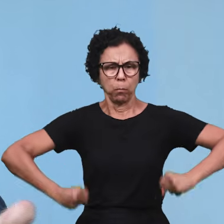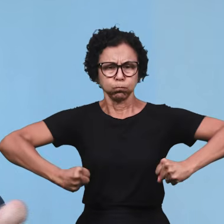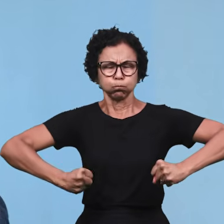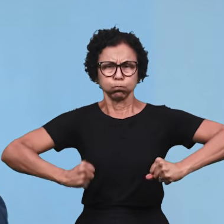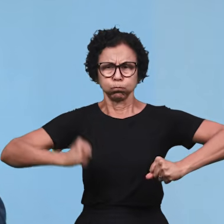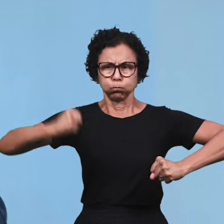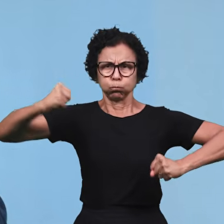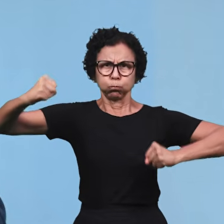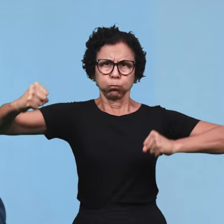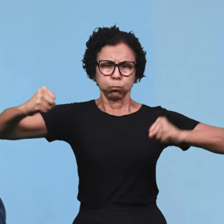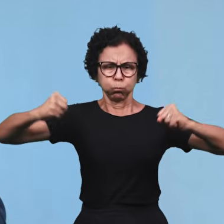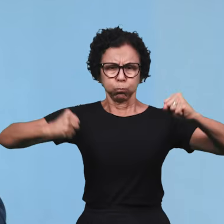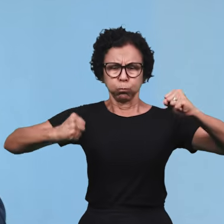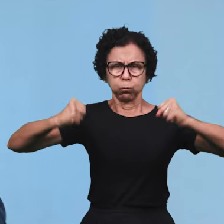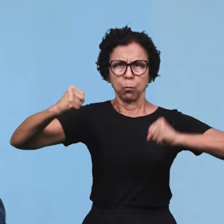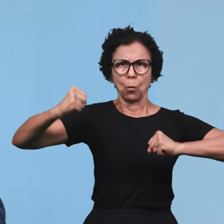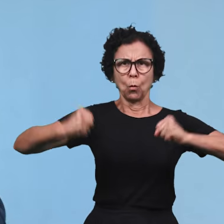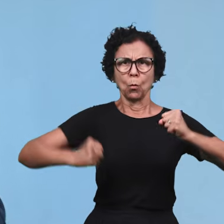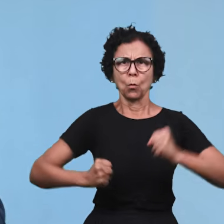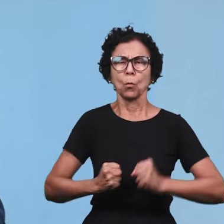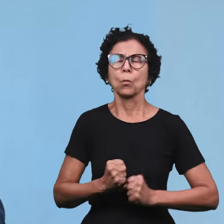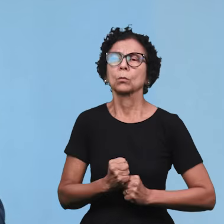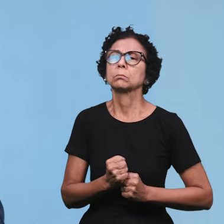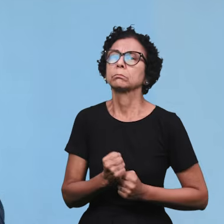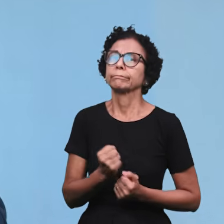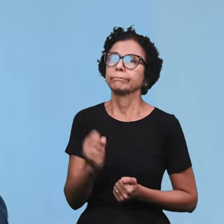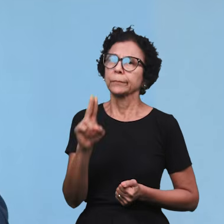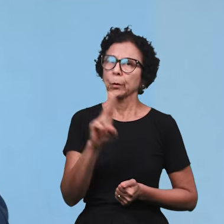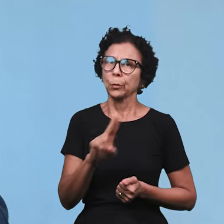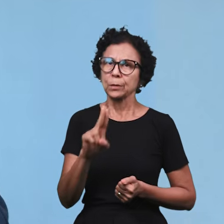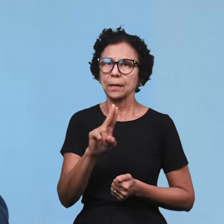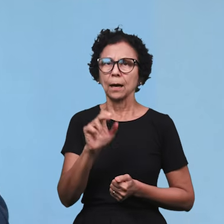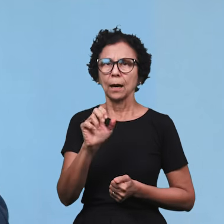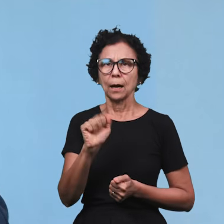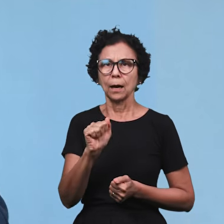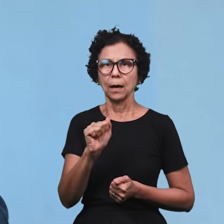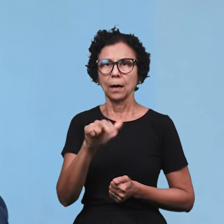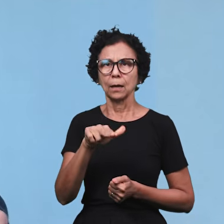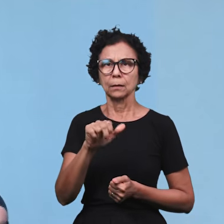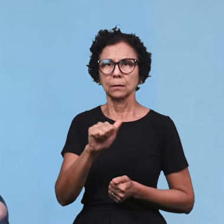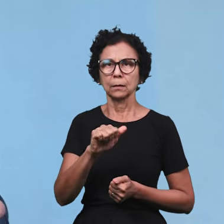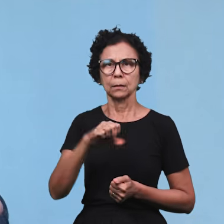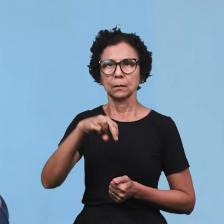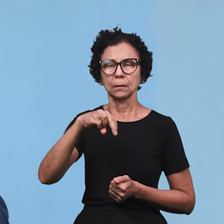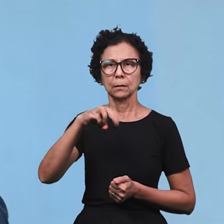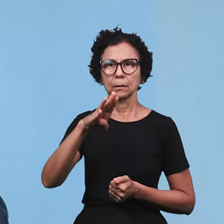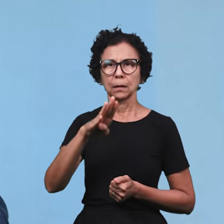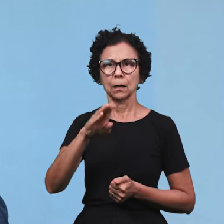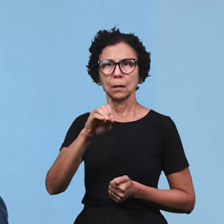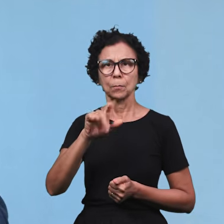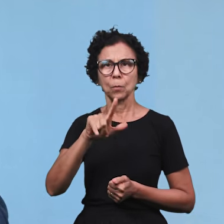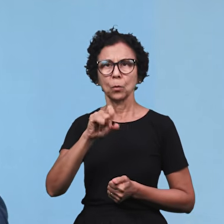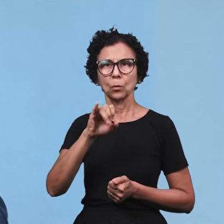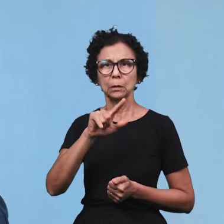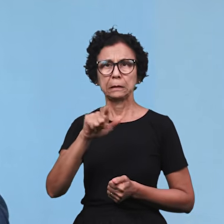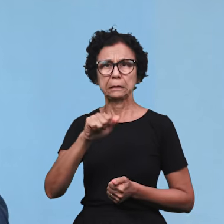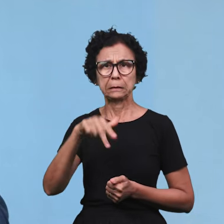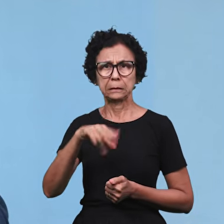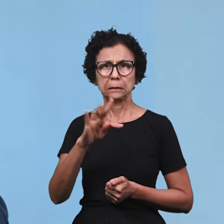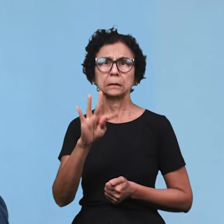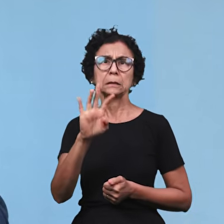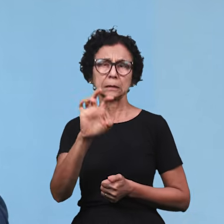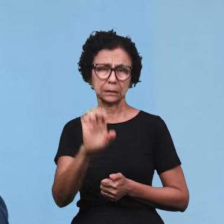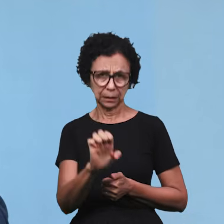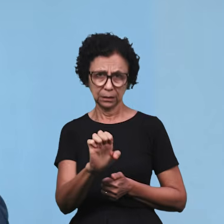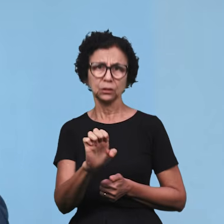fazem às vezes, né, o uso e utilização de esteroides anabolizantes. Esses pacientes, tem paciente que usa aí durante a vida inteira, que o